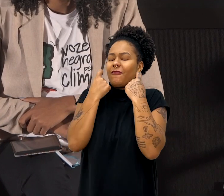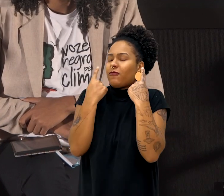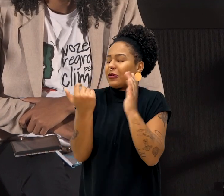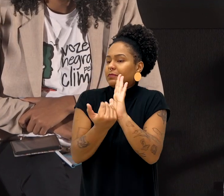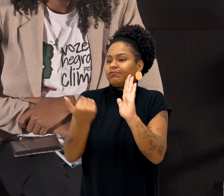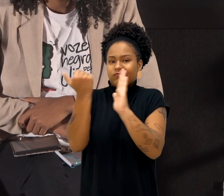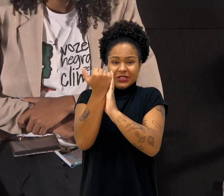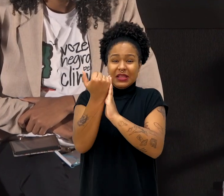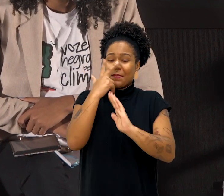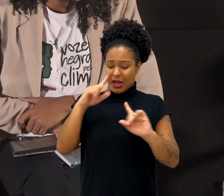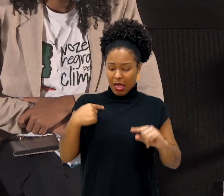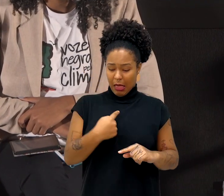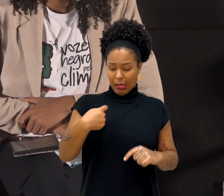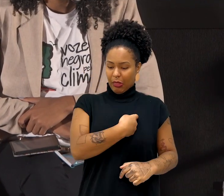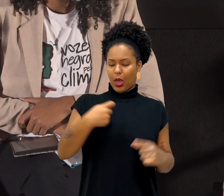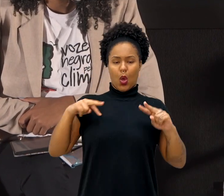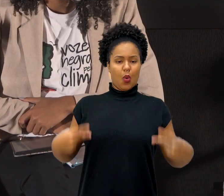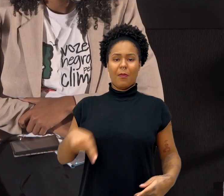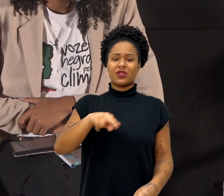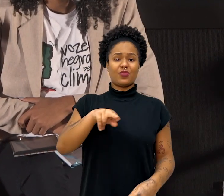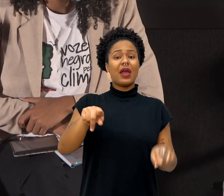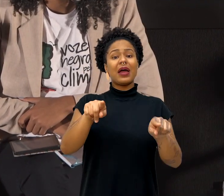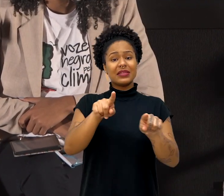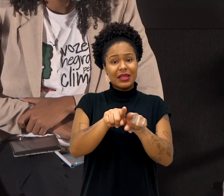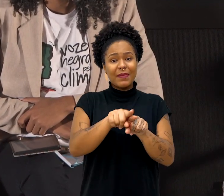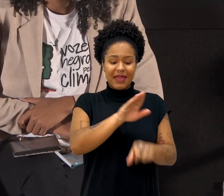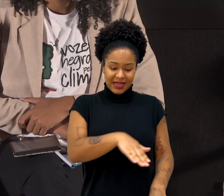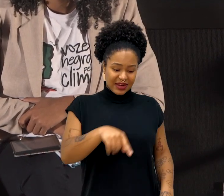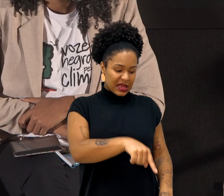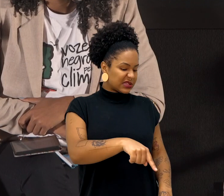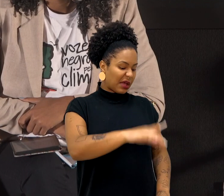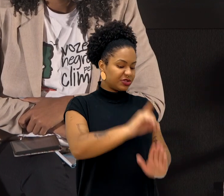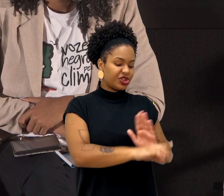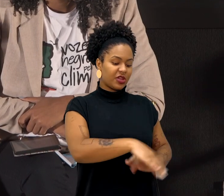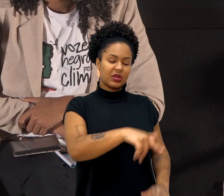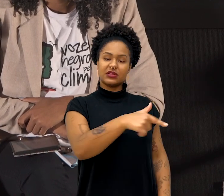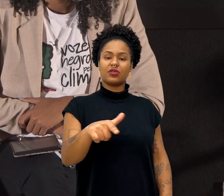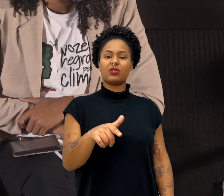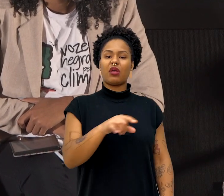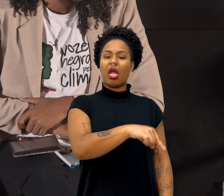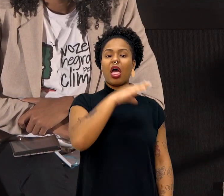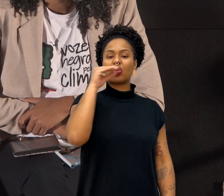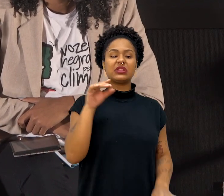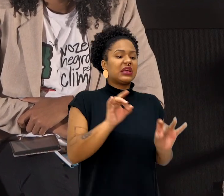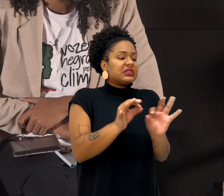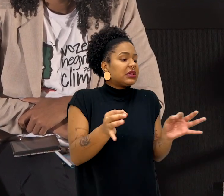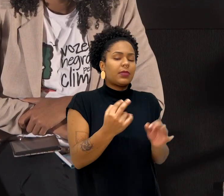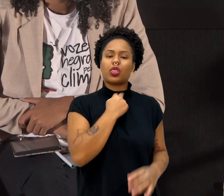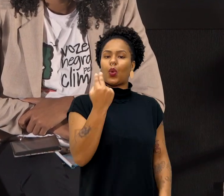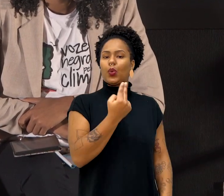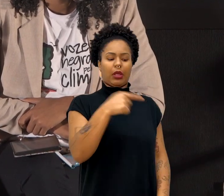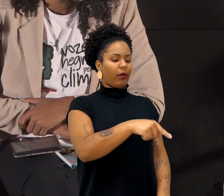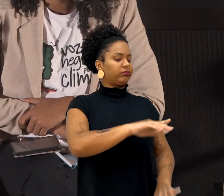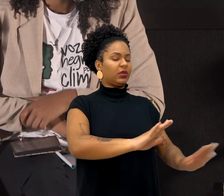rodada, é o quanto o racismo é violento e nos retira a humanidade, mas também o direito de ser criança,